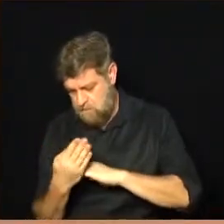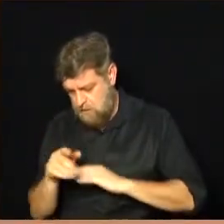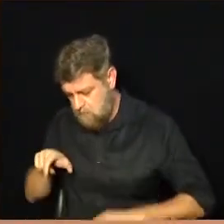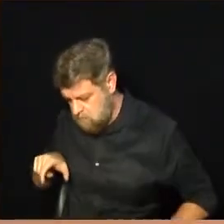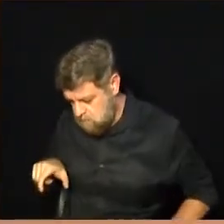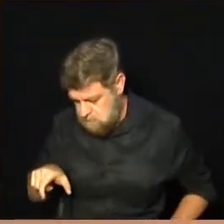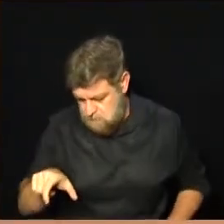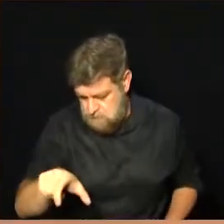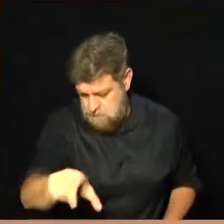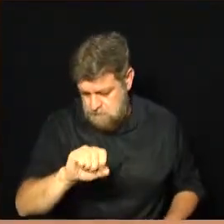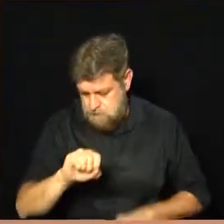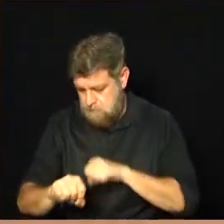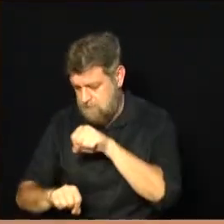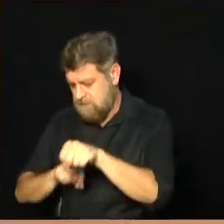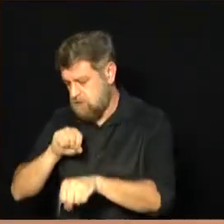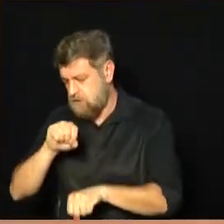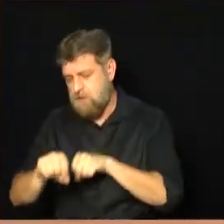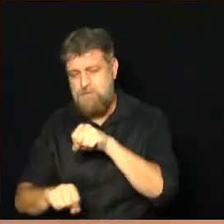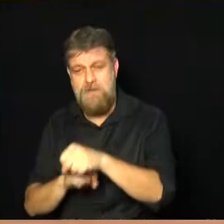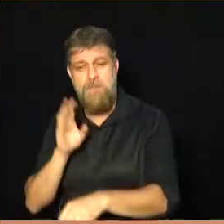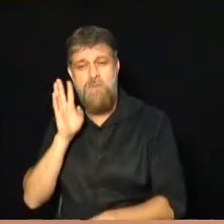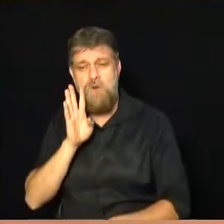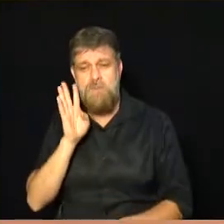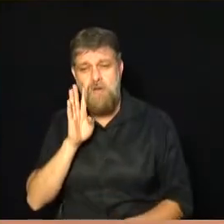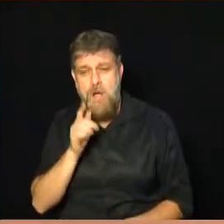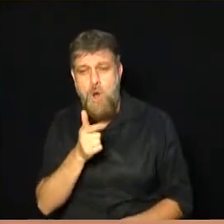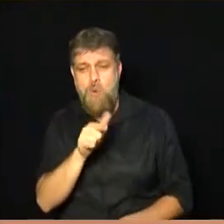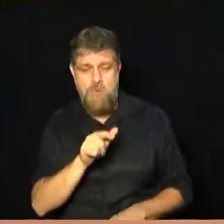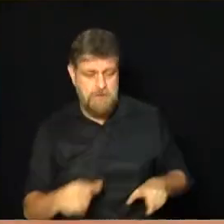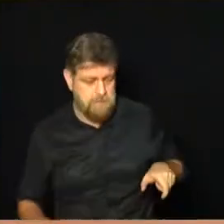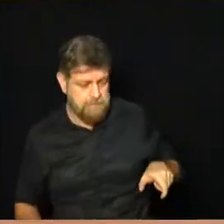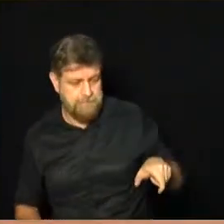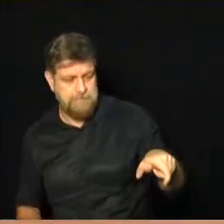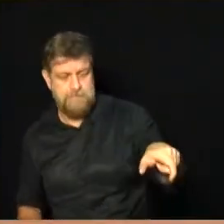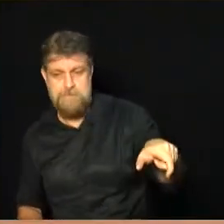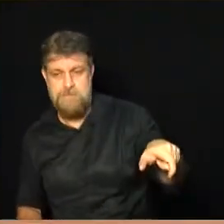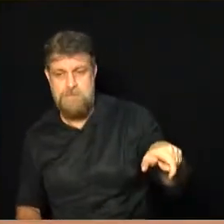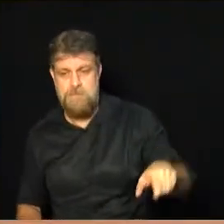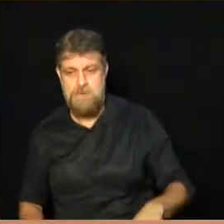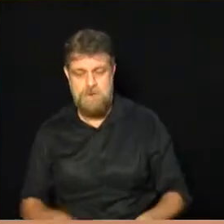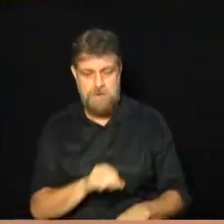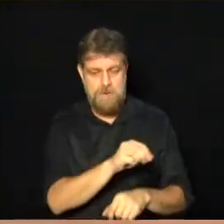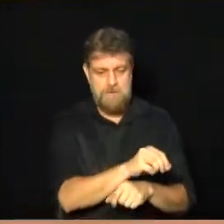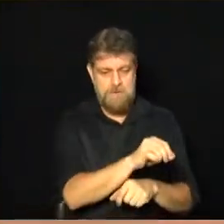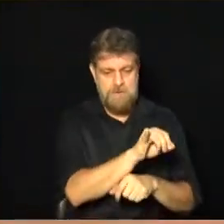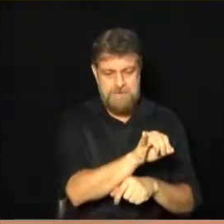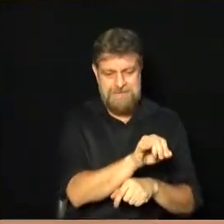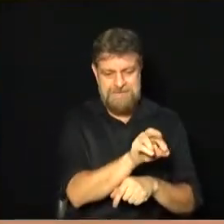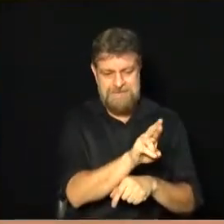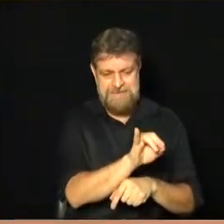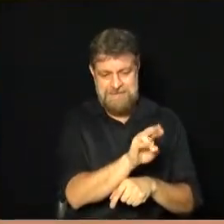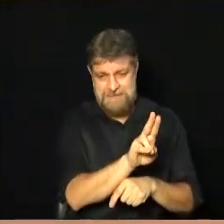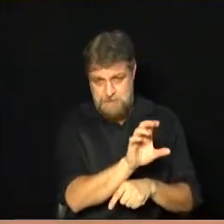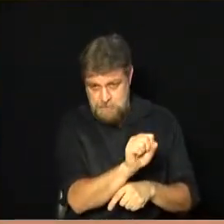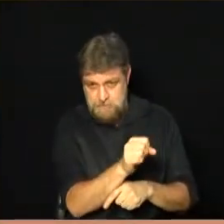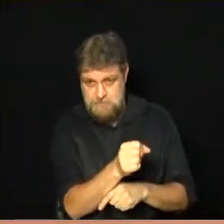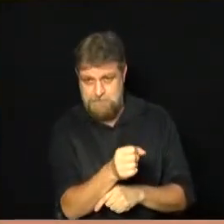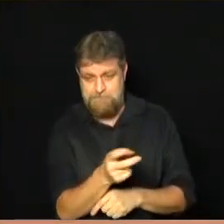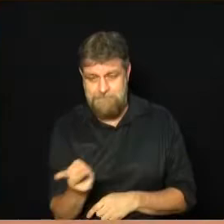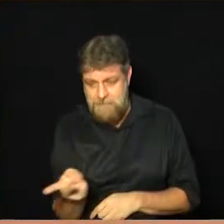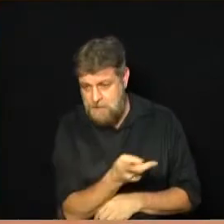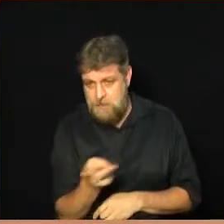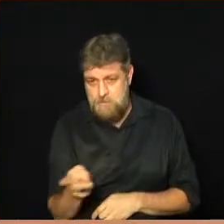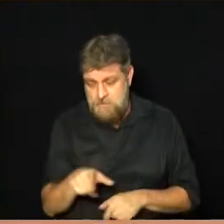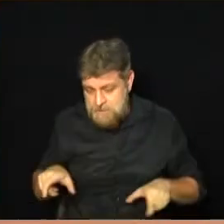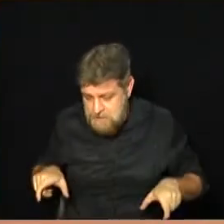uma ciclovia muito bacana. E uma outra ciclovia que a gente fez ali na região dos Sírios. Também essas ciclovias, elas chegam